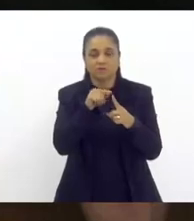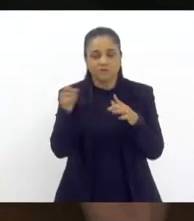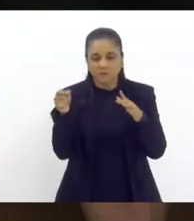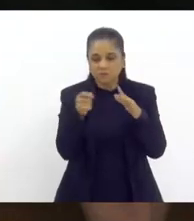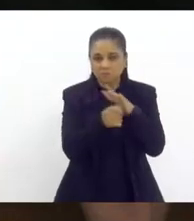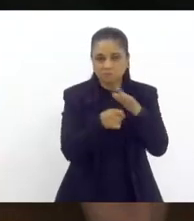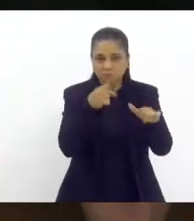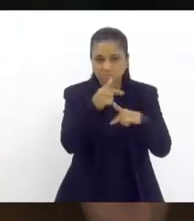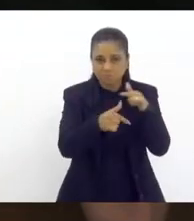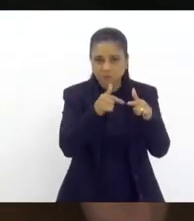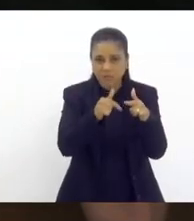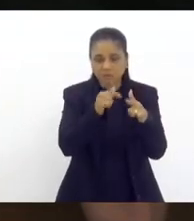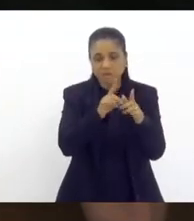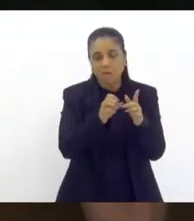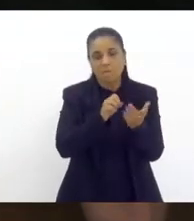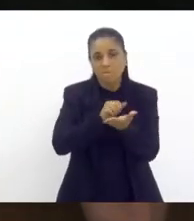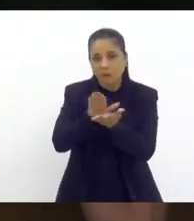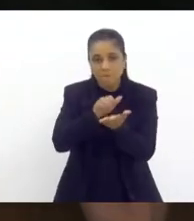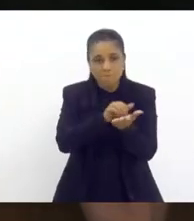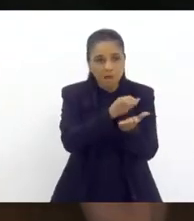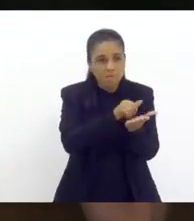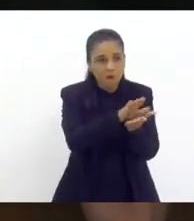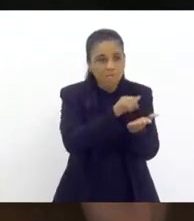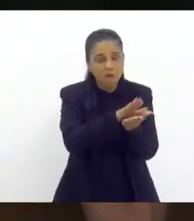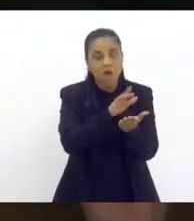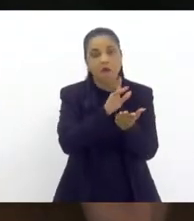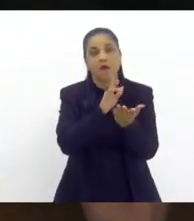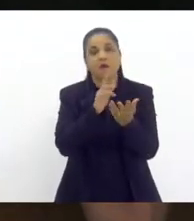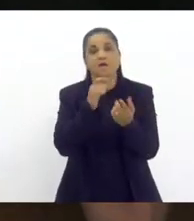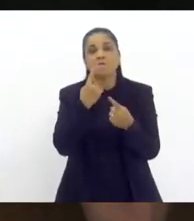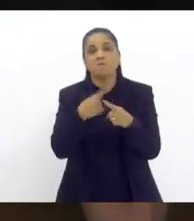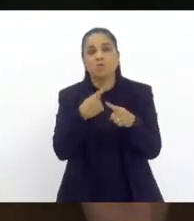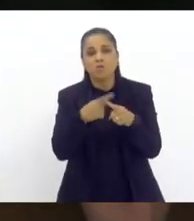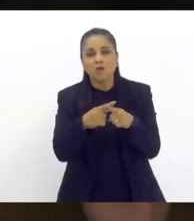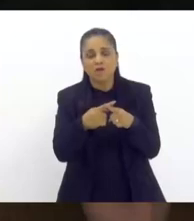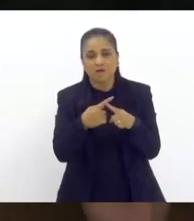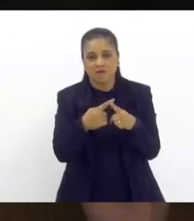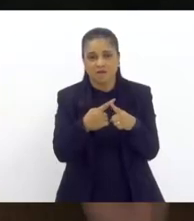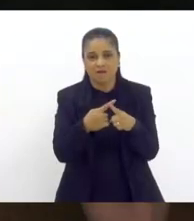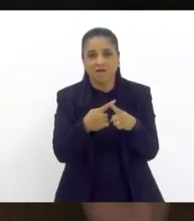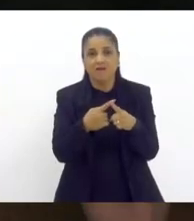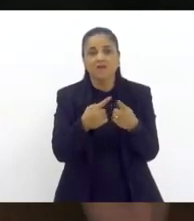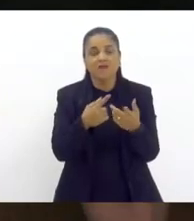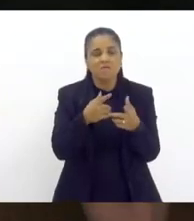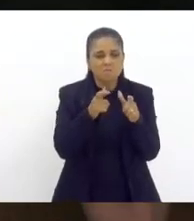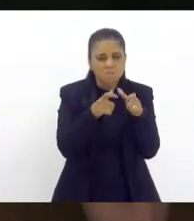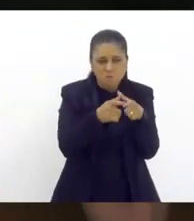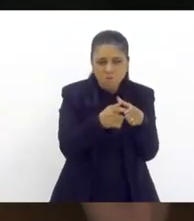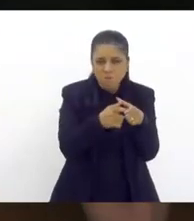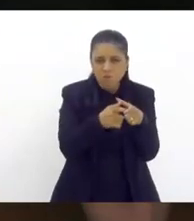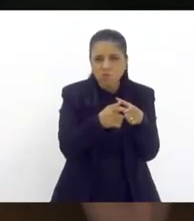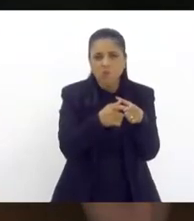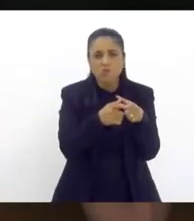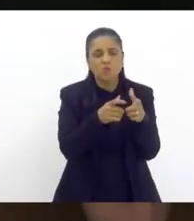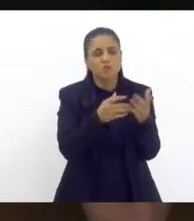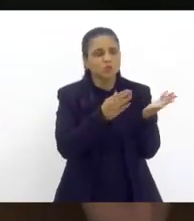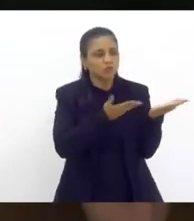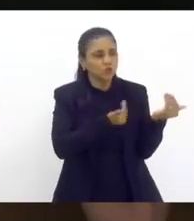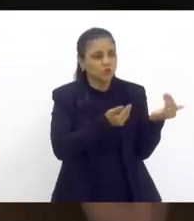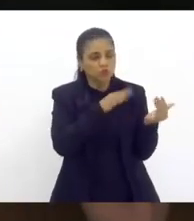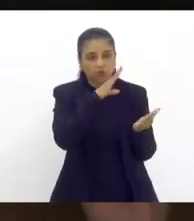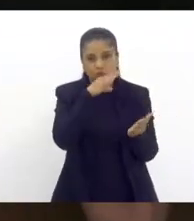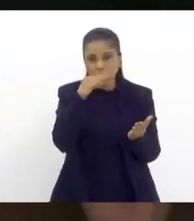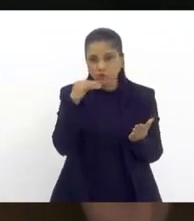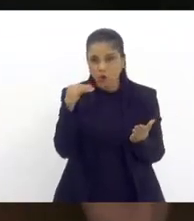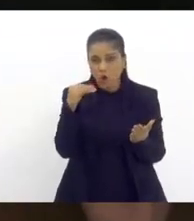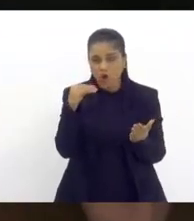mercado de trabalho formal e que tem um efeito cascata, que condena uma parcela significativa da juventude, sobretudo a juventude